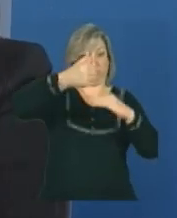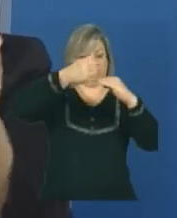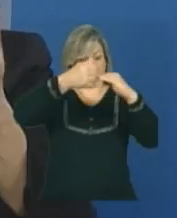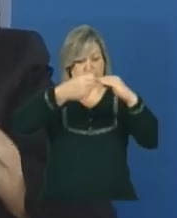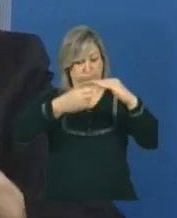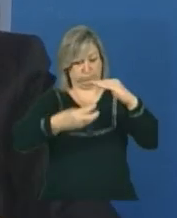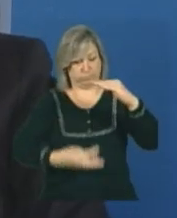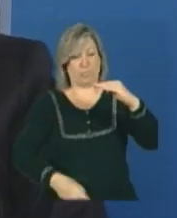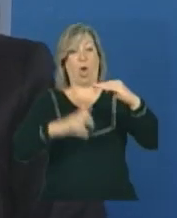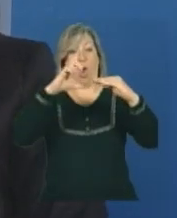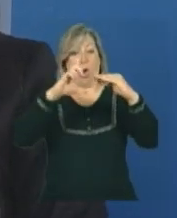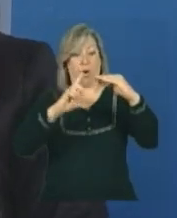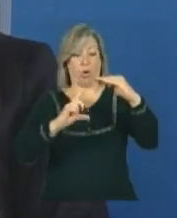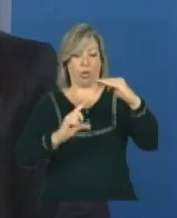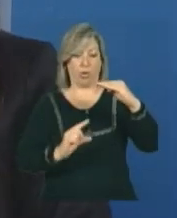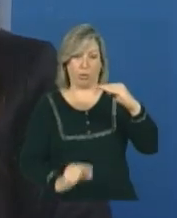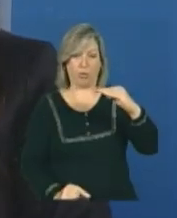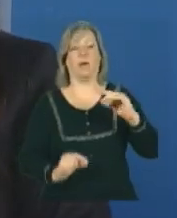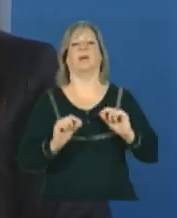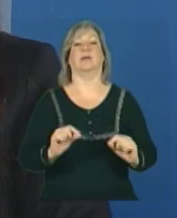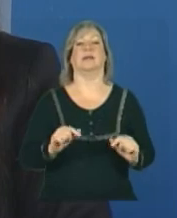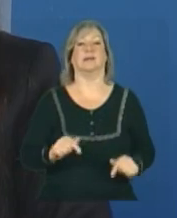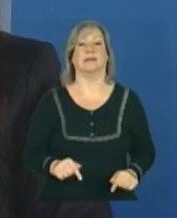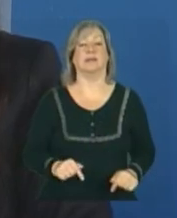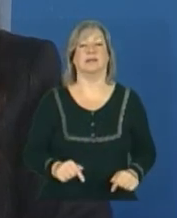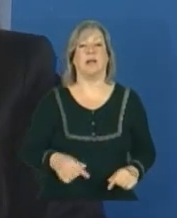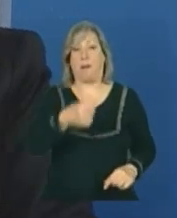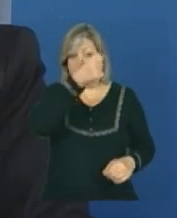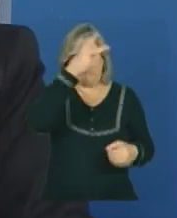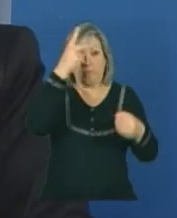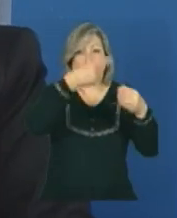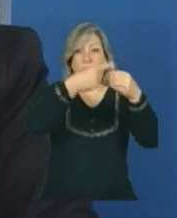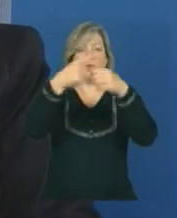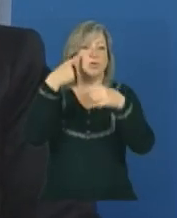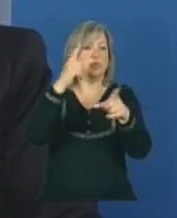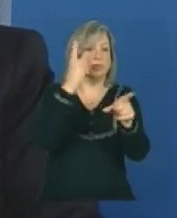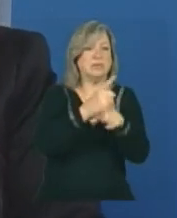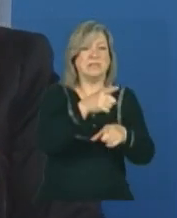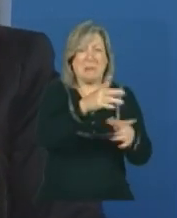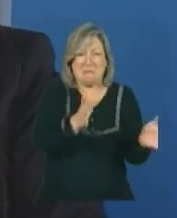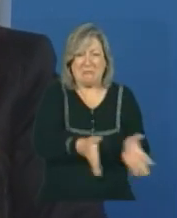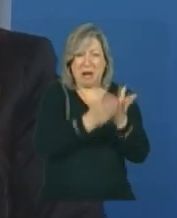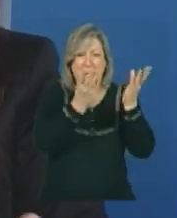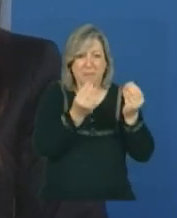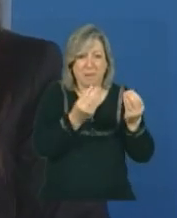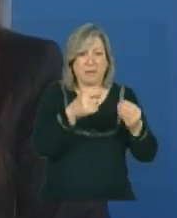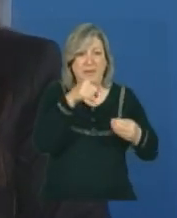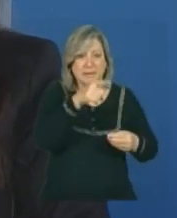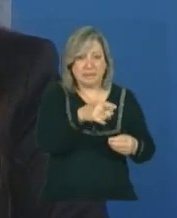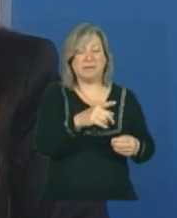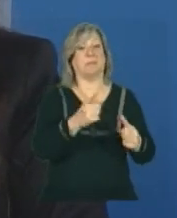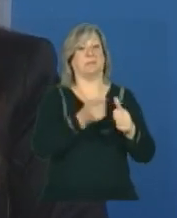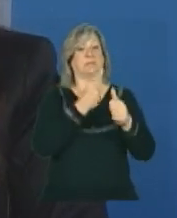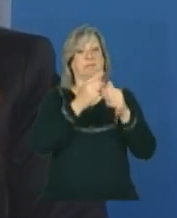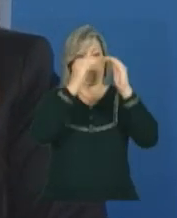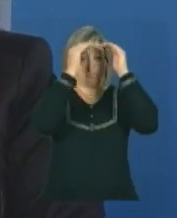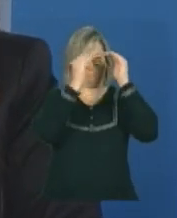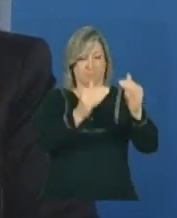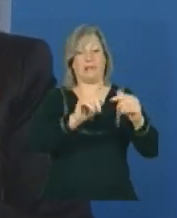lista, seguido da lista daqueles municípios que têm déficit, mas não implantaram ainda nenhum